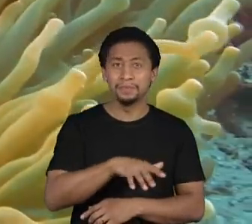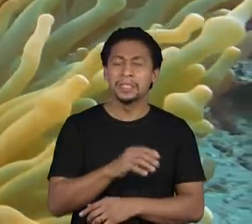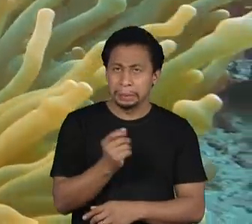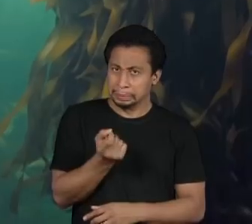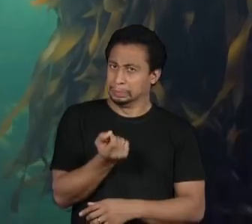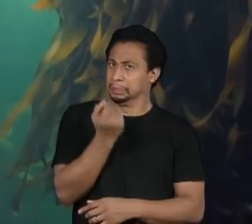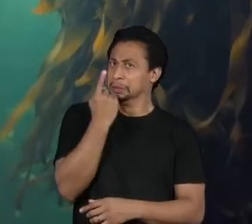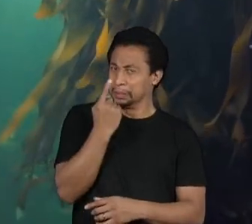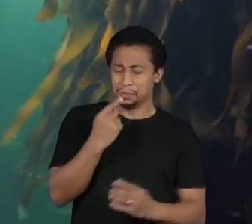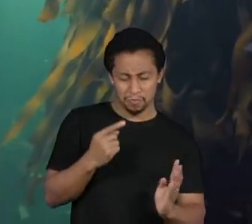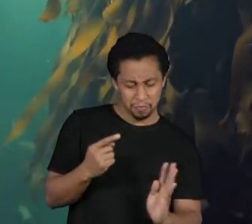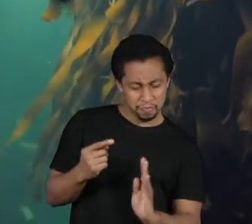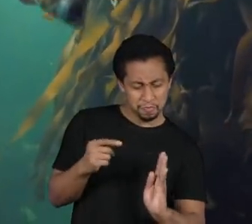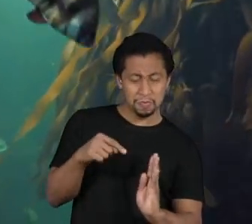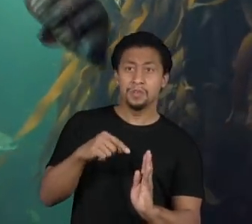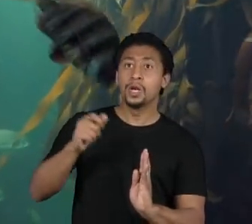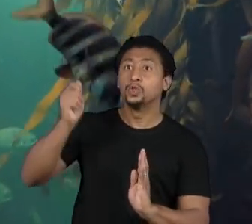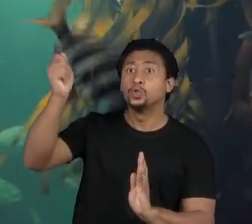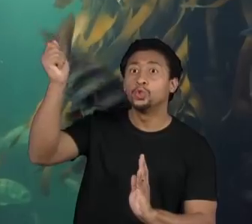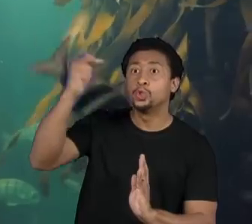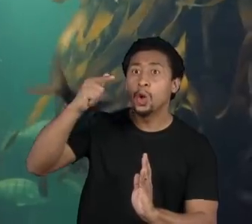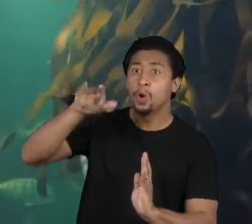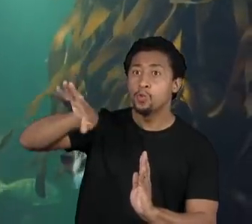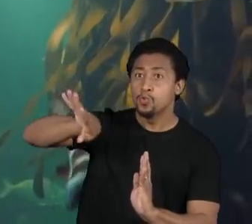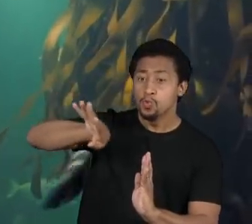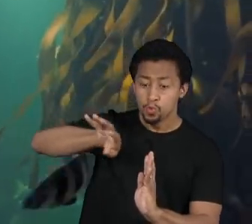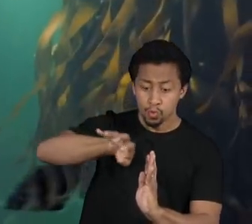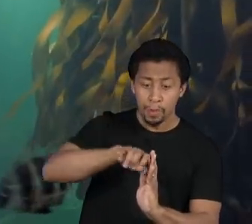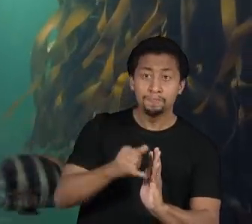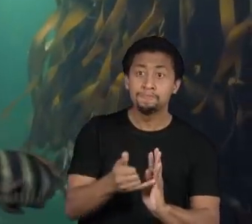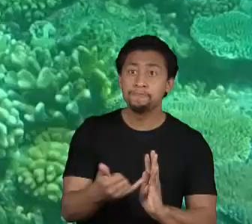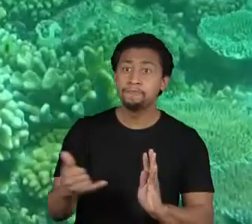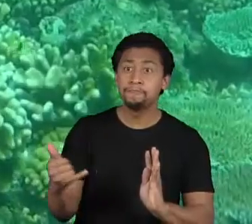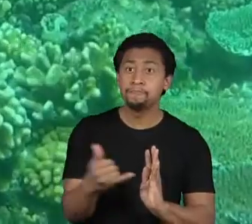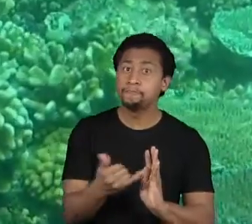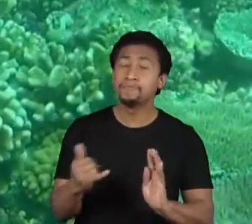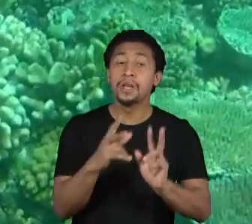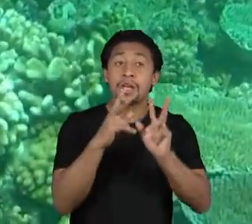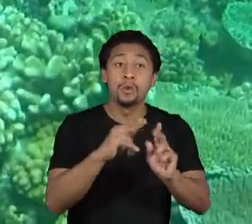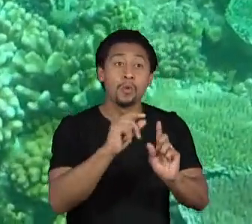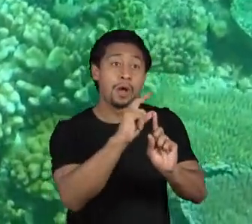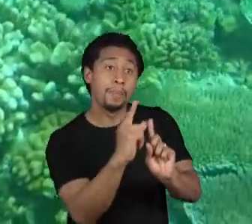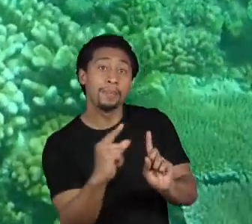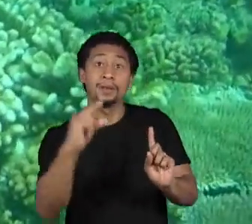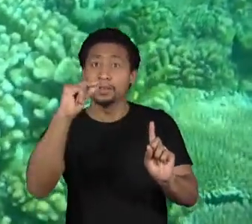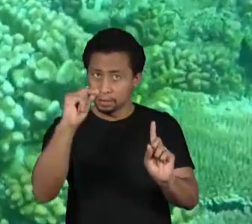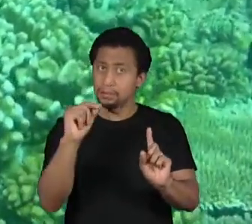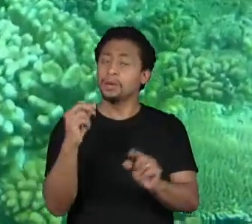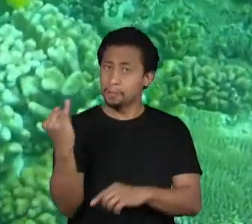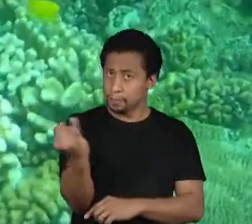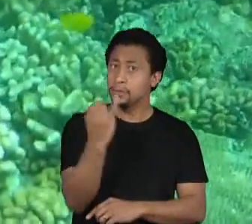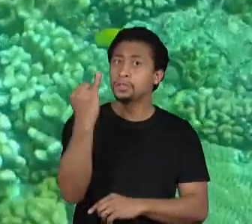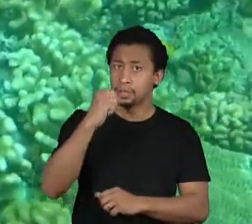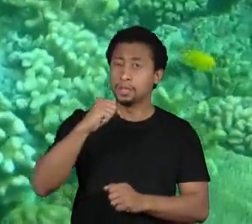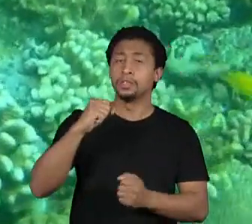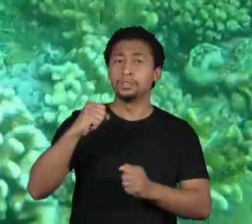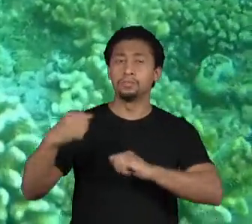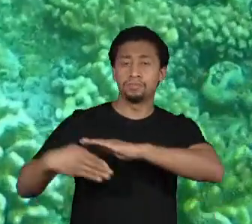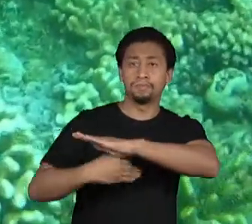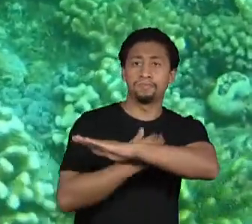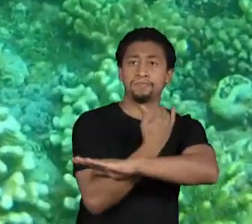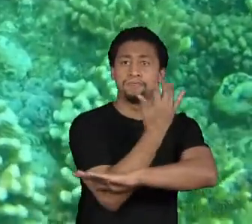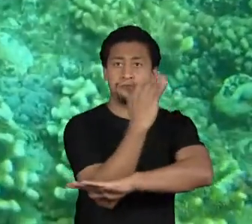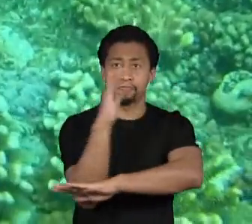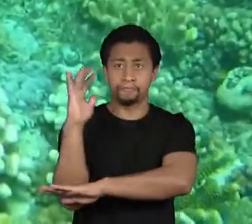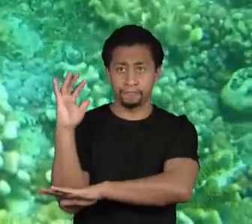fotossíntese como as plantas. São essenciais para os ecossistemas e para a humanidade. Os corais,